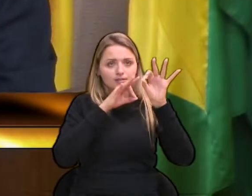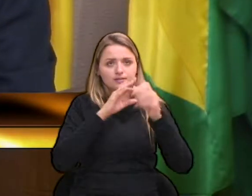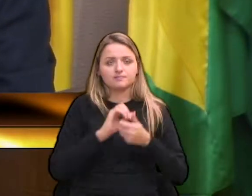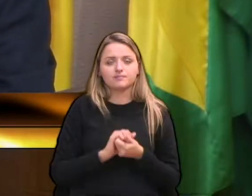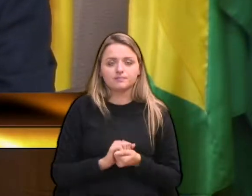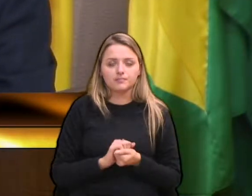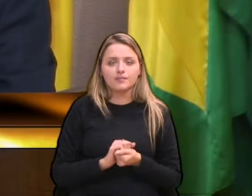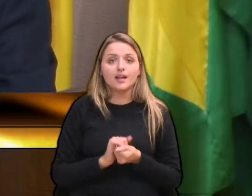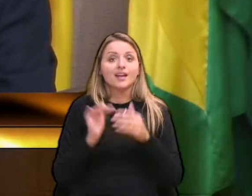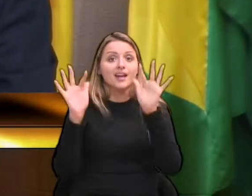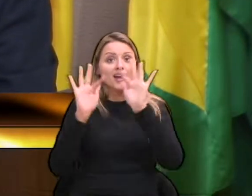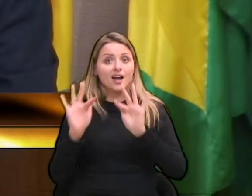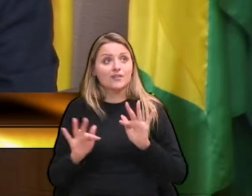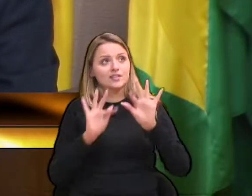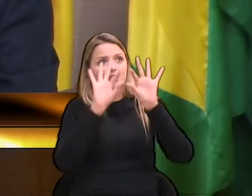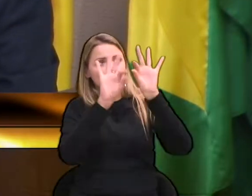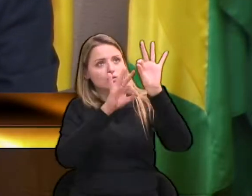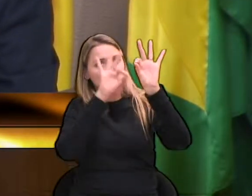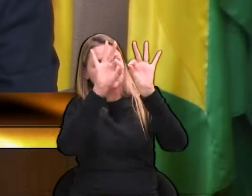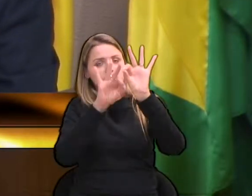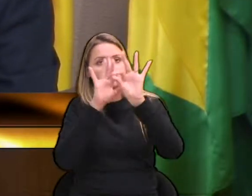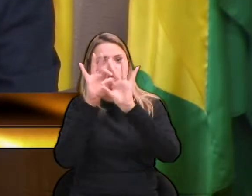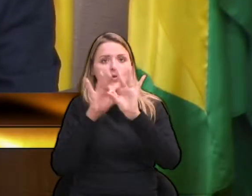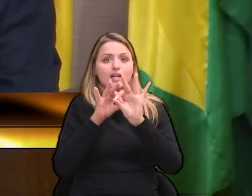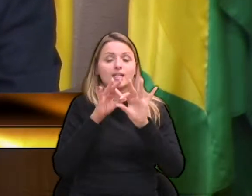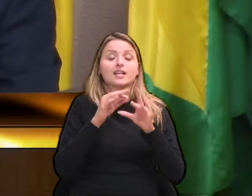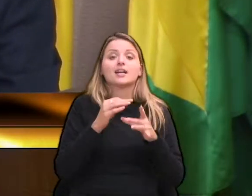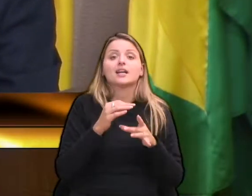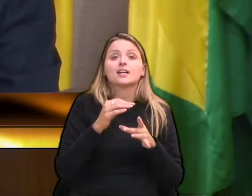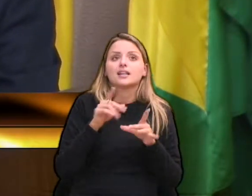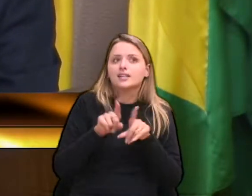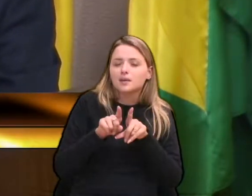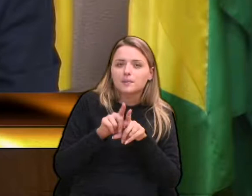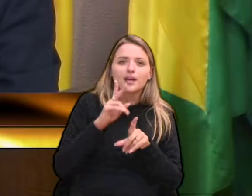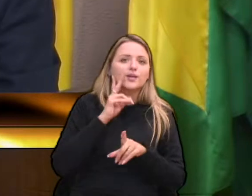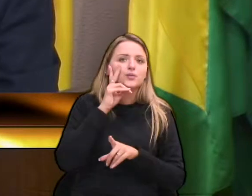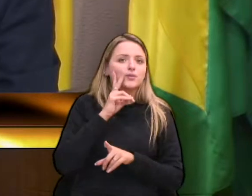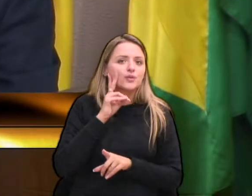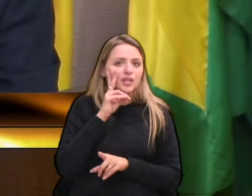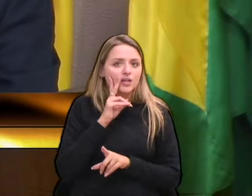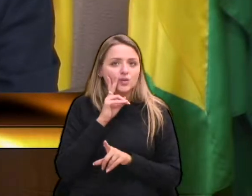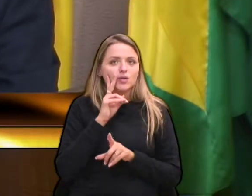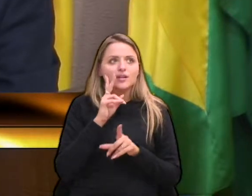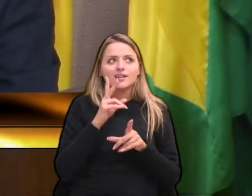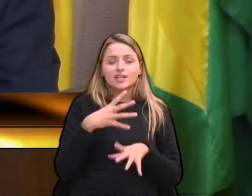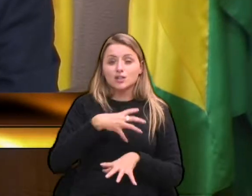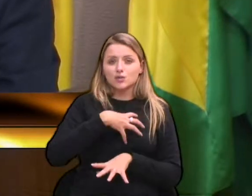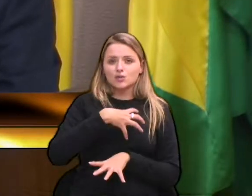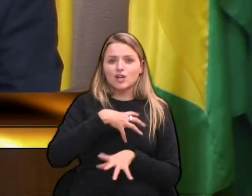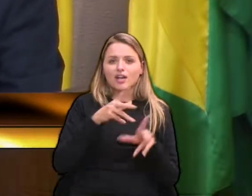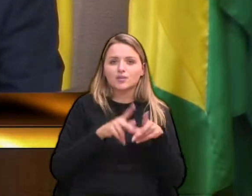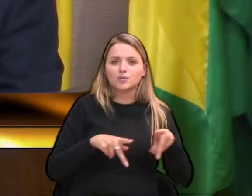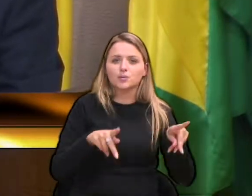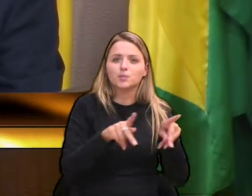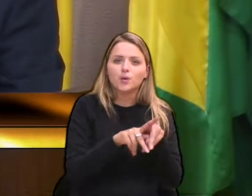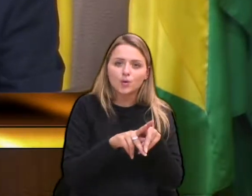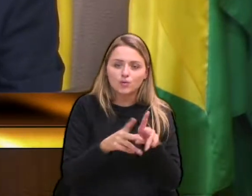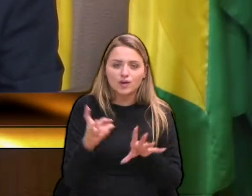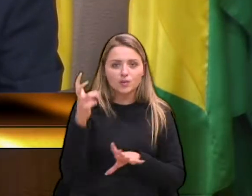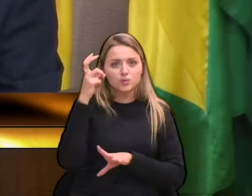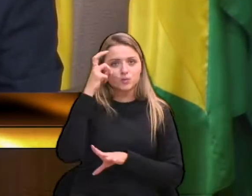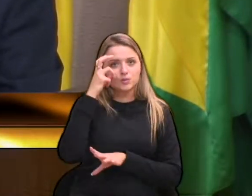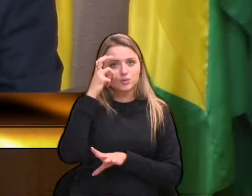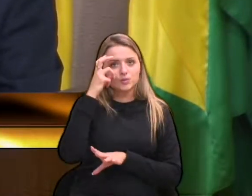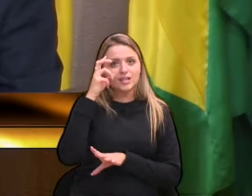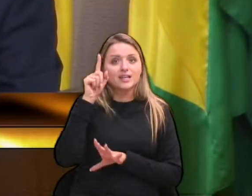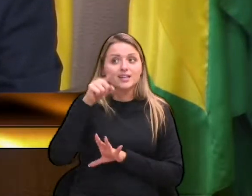alegria de nossa colheita através da uva e do vinho e a caricatura de nosso povo, da nossa cultura, sendo a